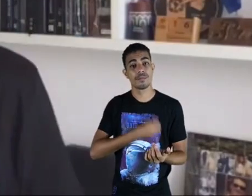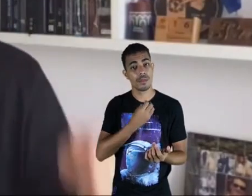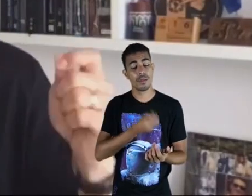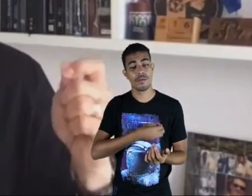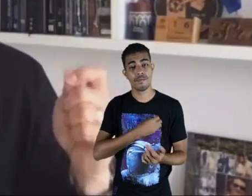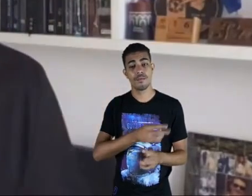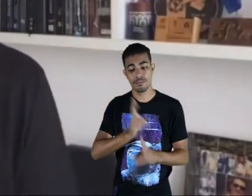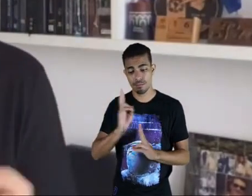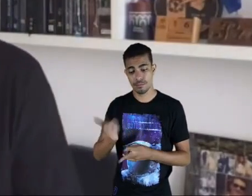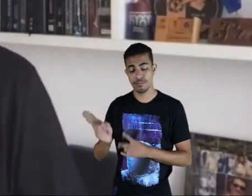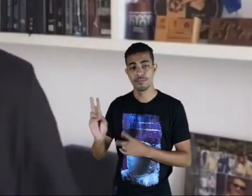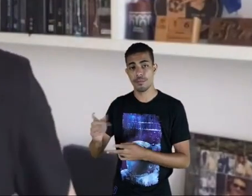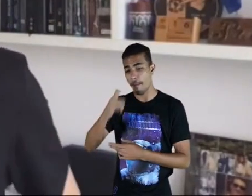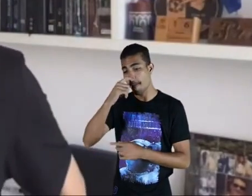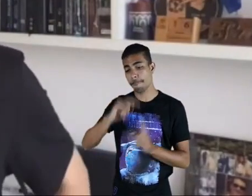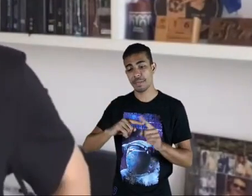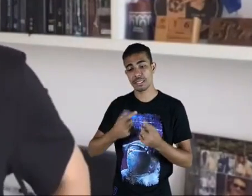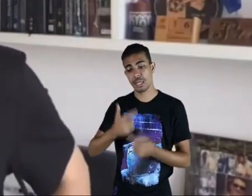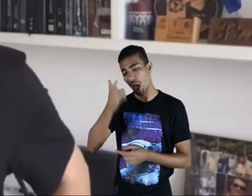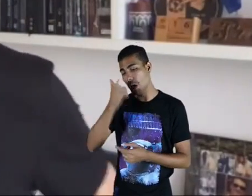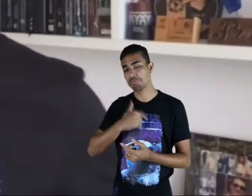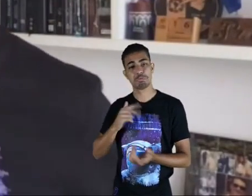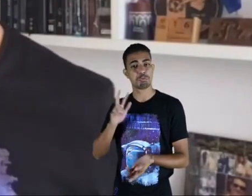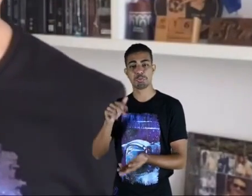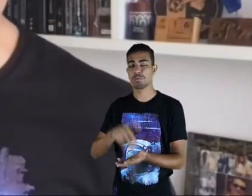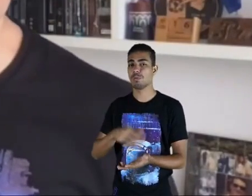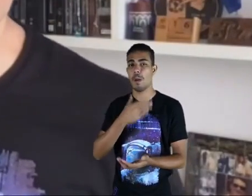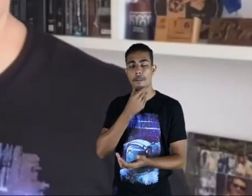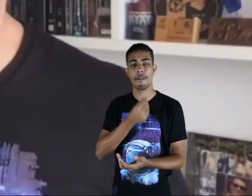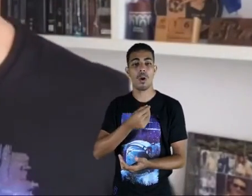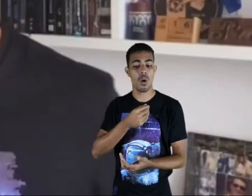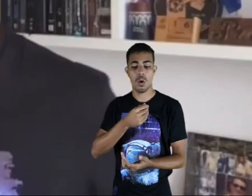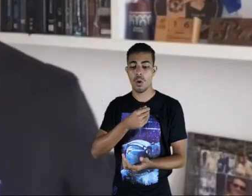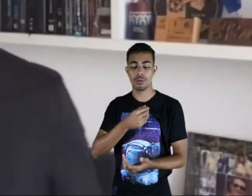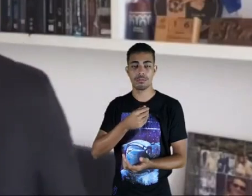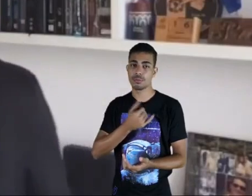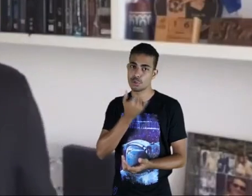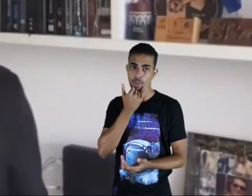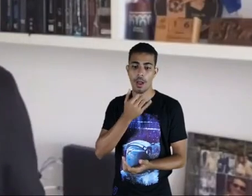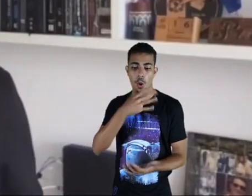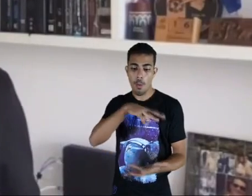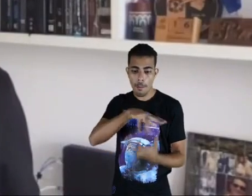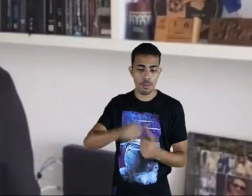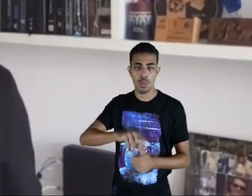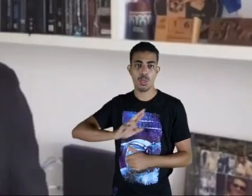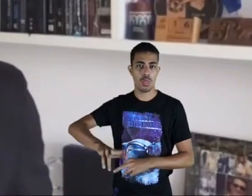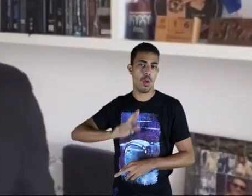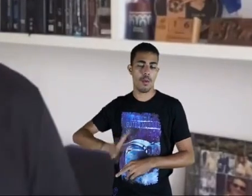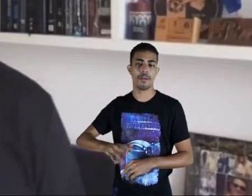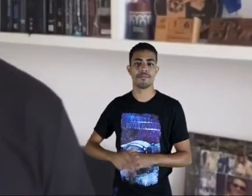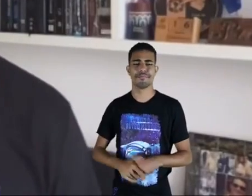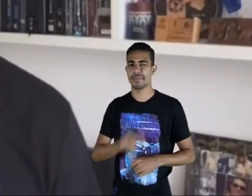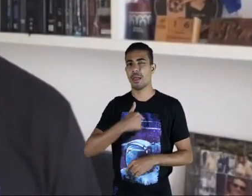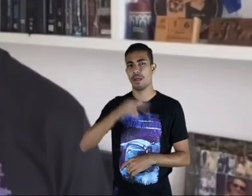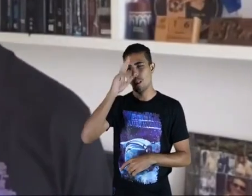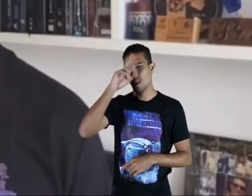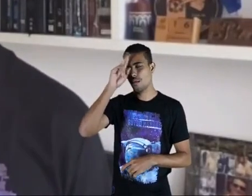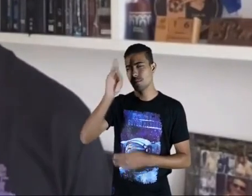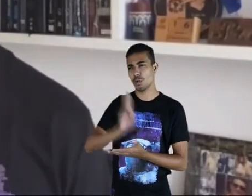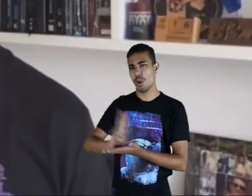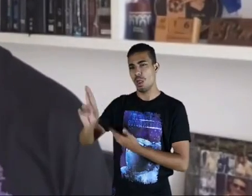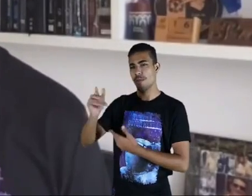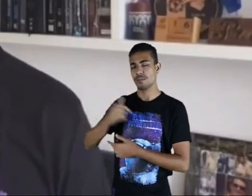mas eu não sou deste mundo. Me lembro da história de uma jovem que estava na universidade e, enquanto